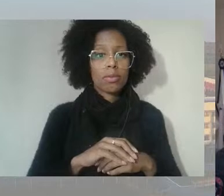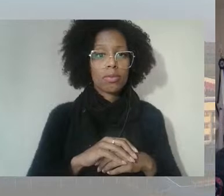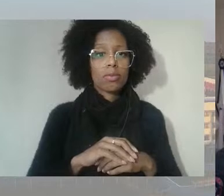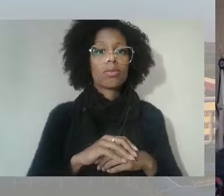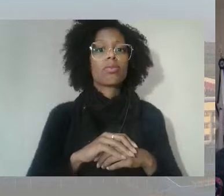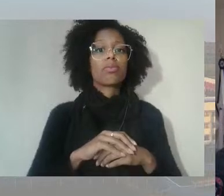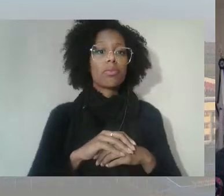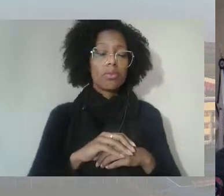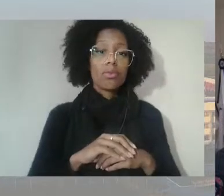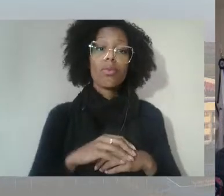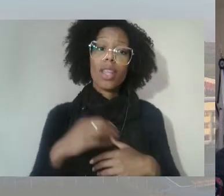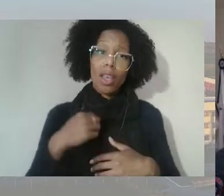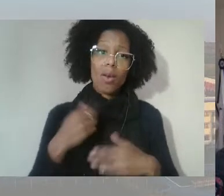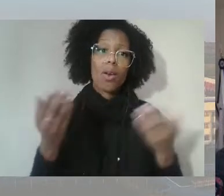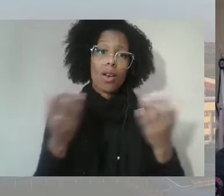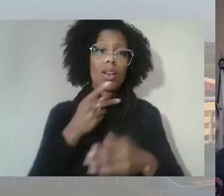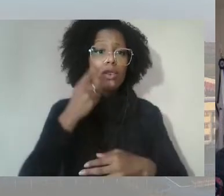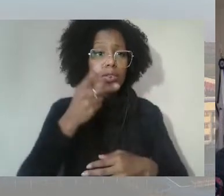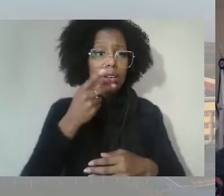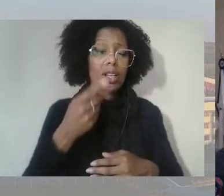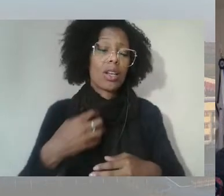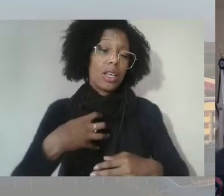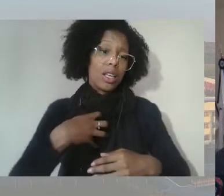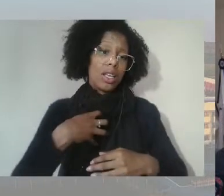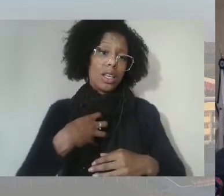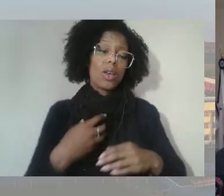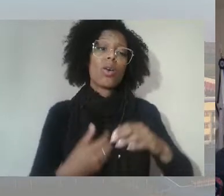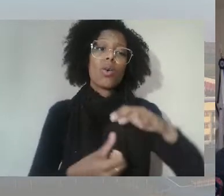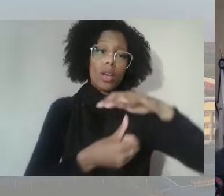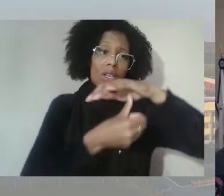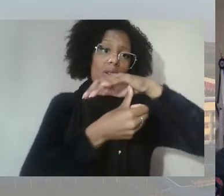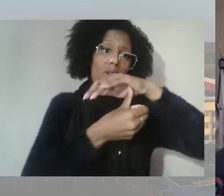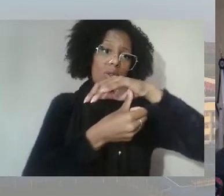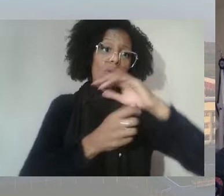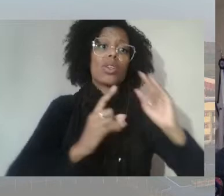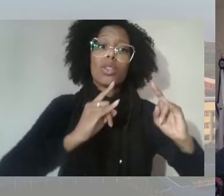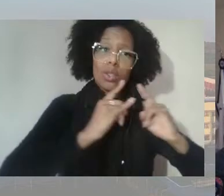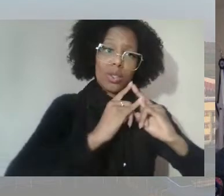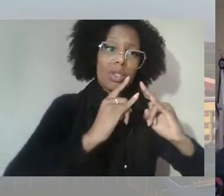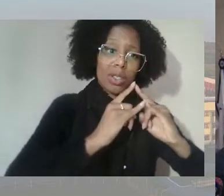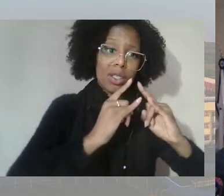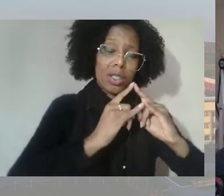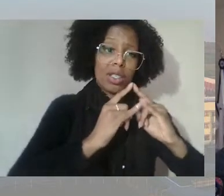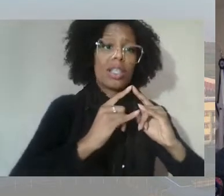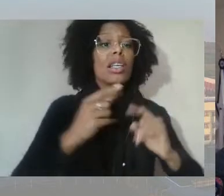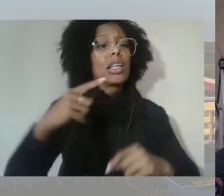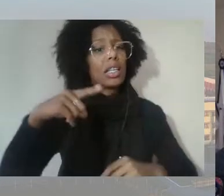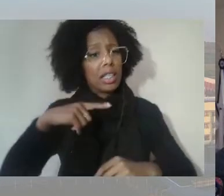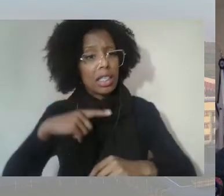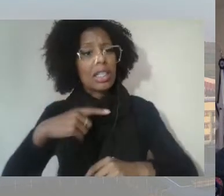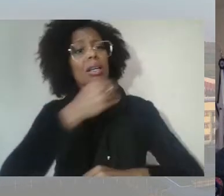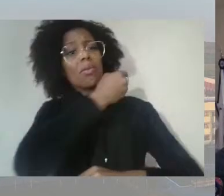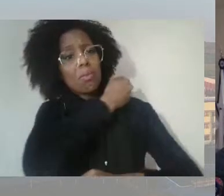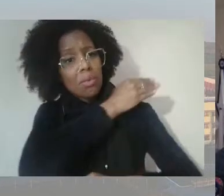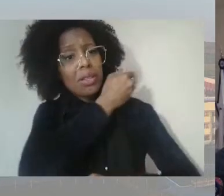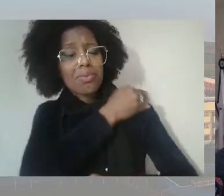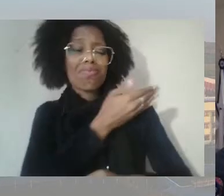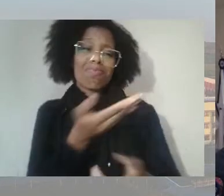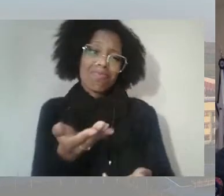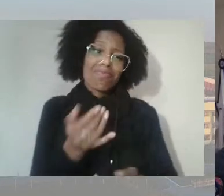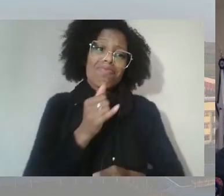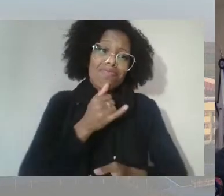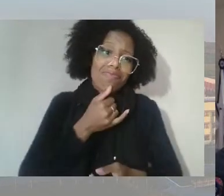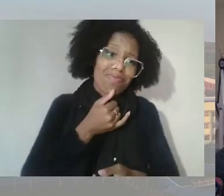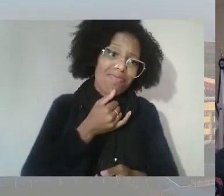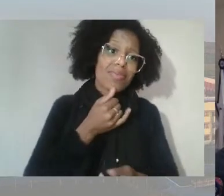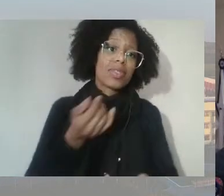Isso eu estou falando aqui como reitor, pessoal, da instituição, tá? Que tem casos de racismo, infelizmente tem,